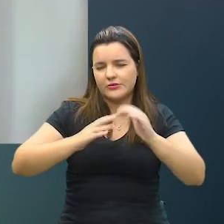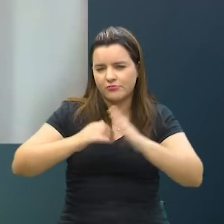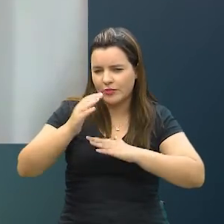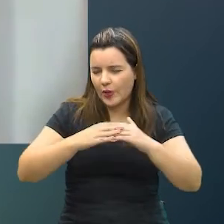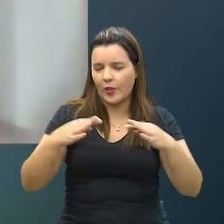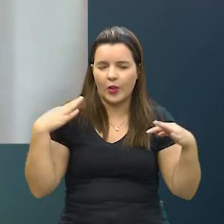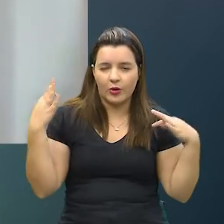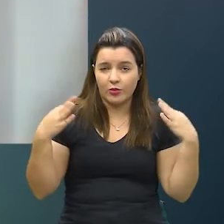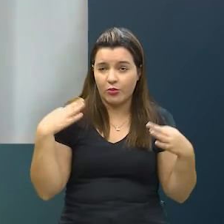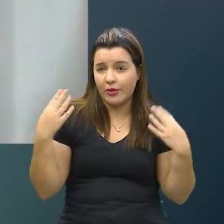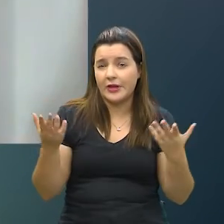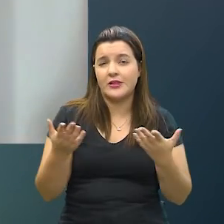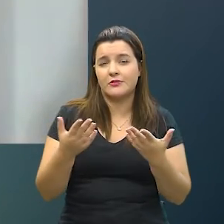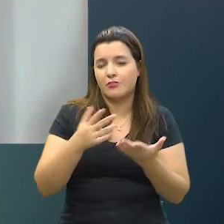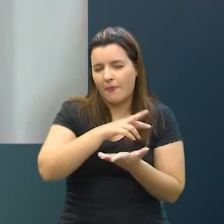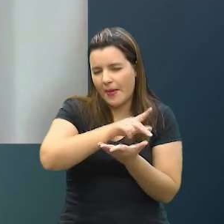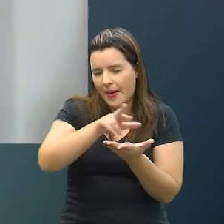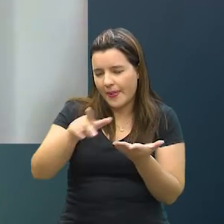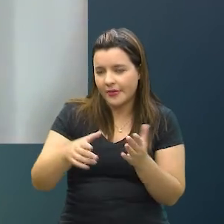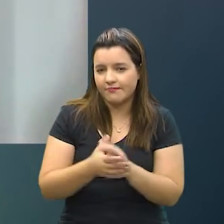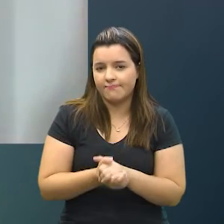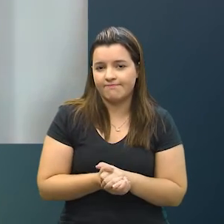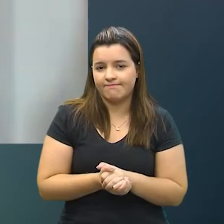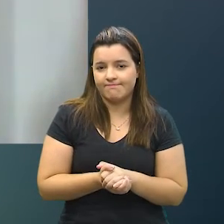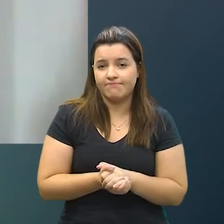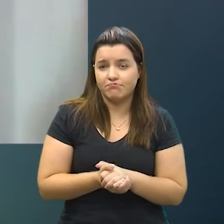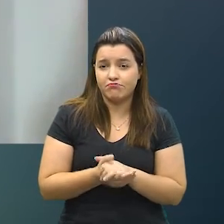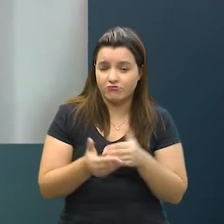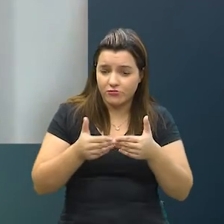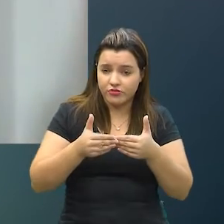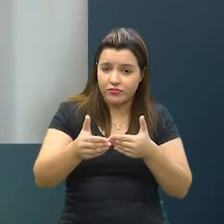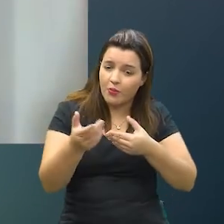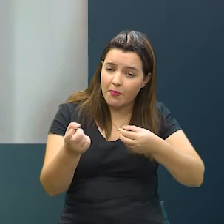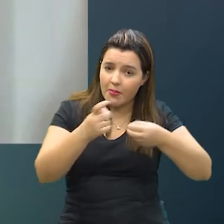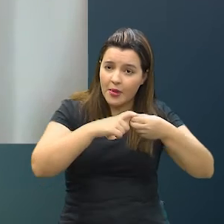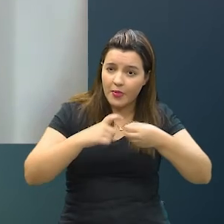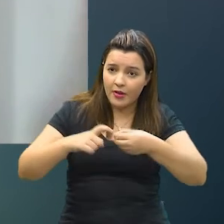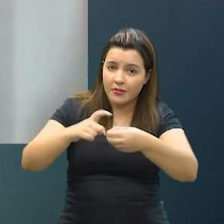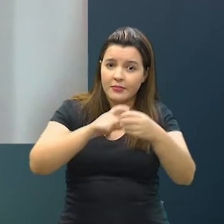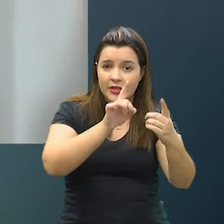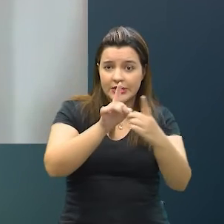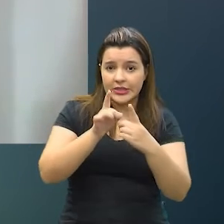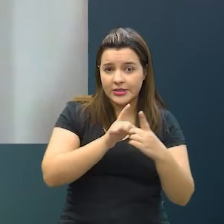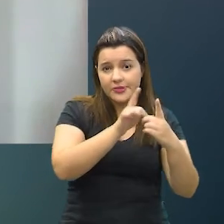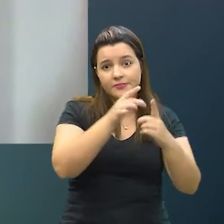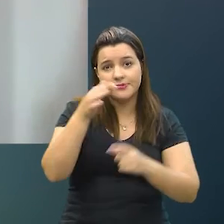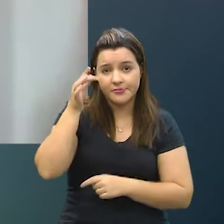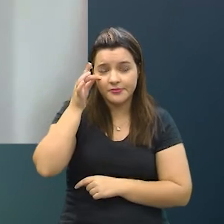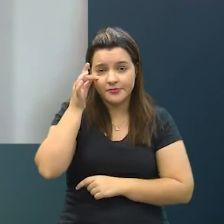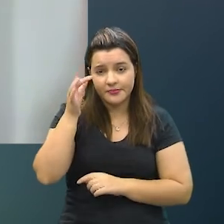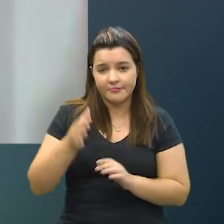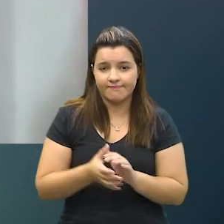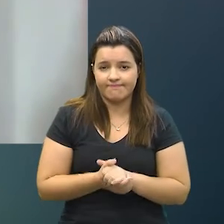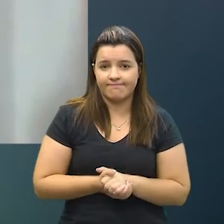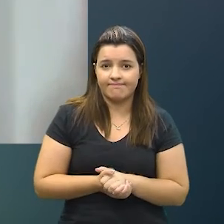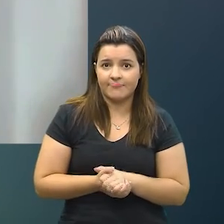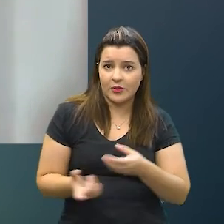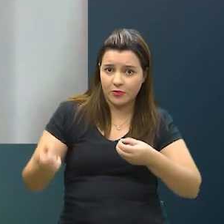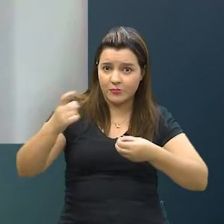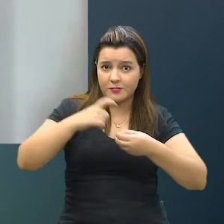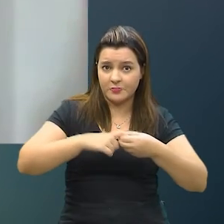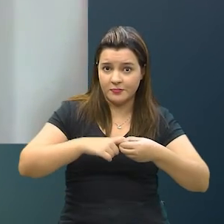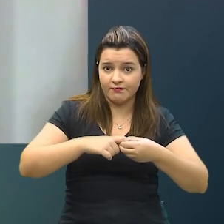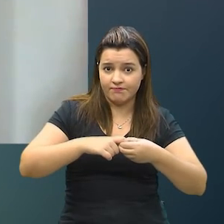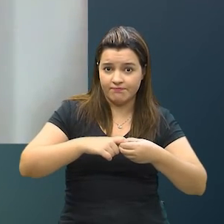na parte de eventos, né? Então, naturalmente, há uma retomada desse atendimento presencial. E aí, para retomar o